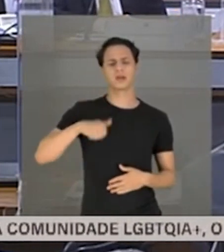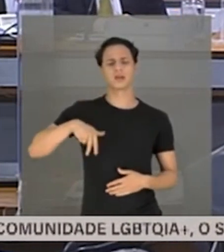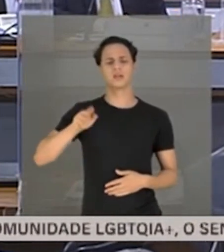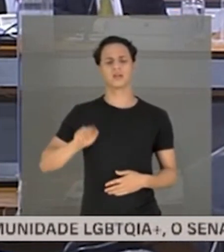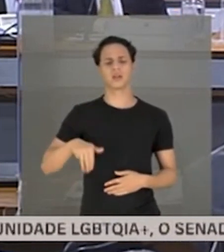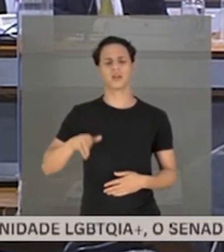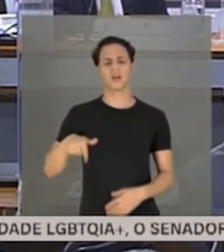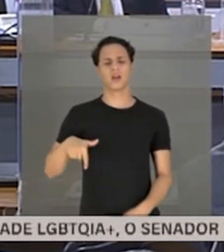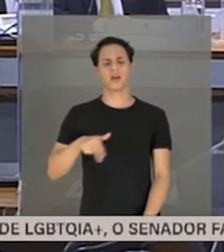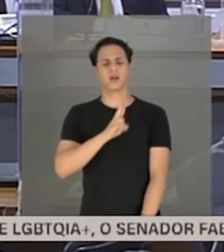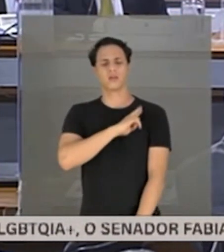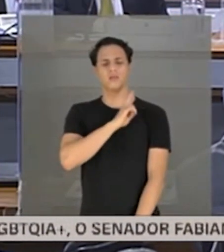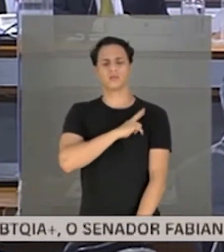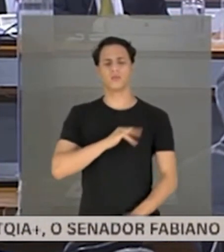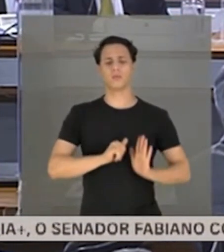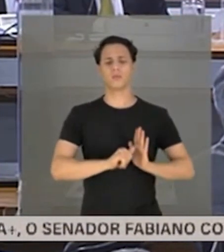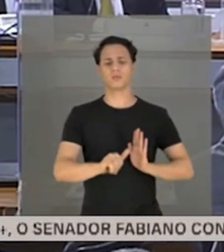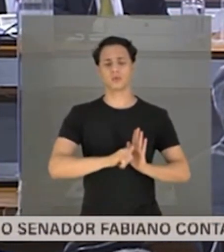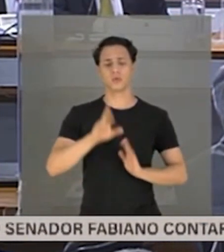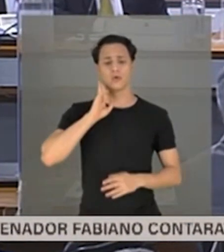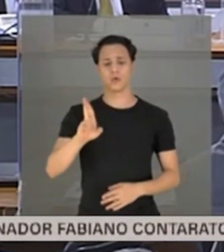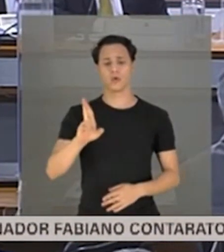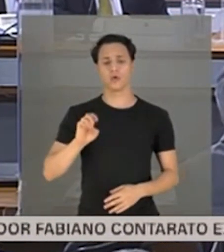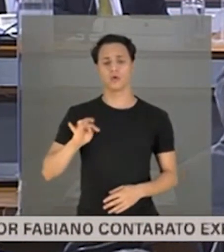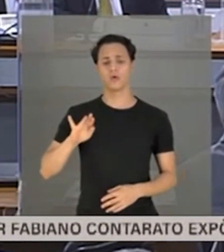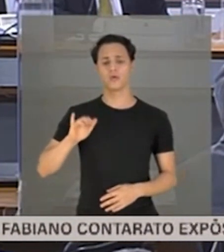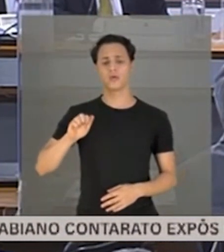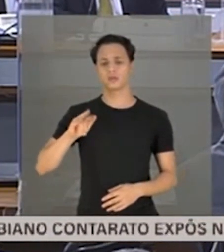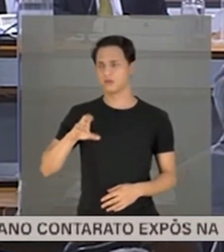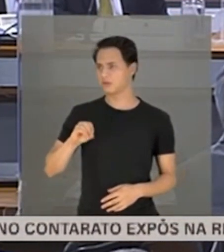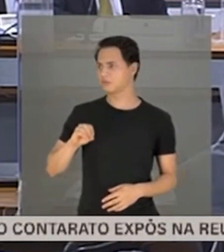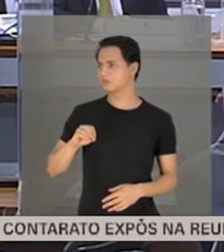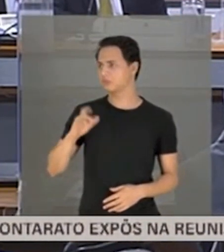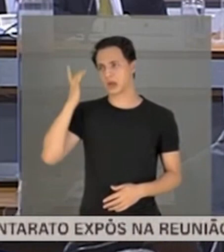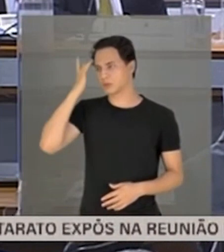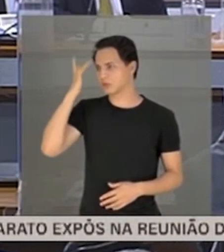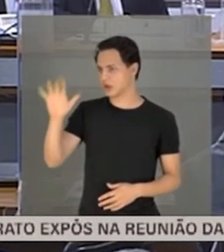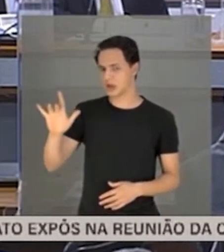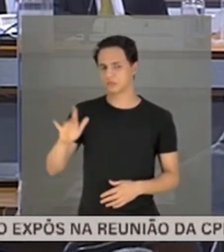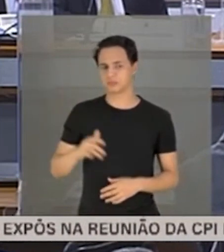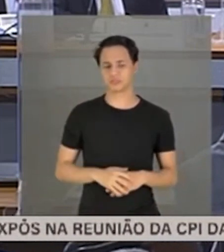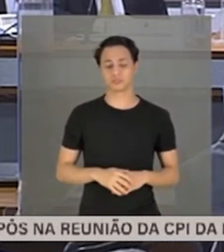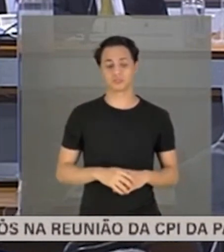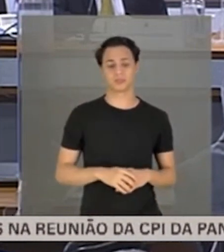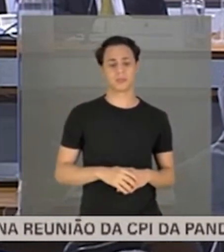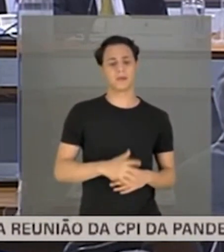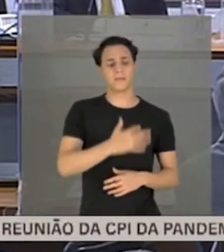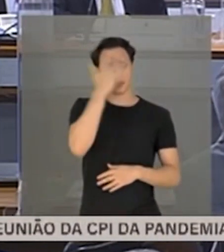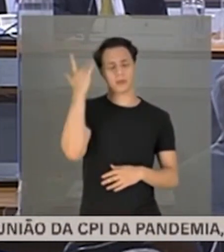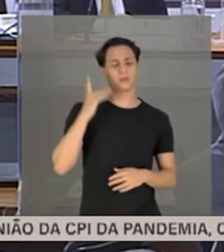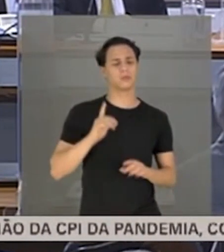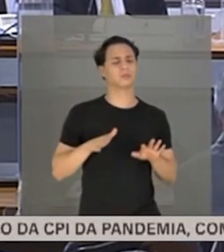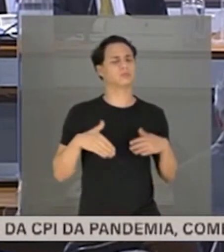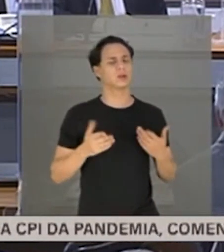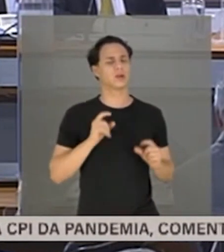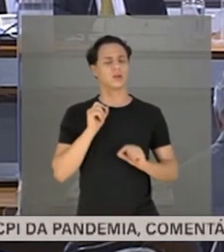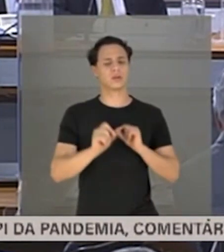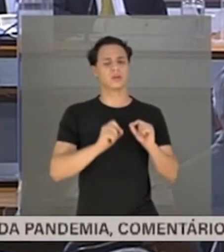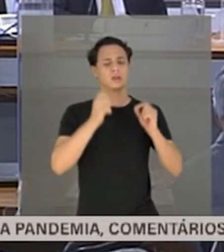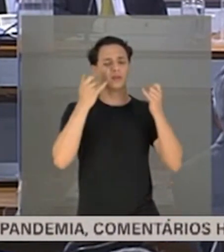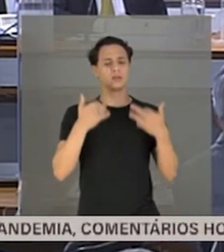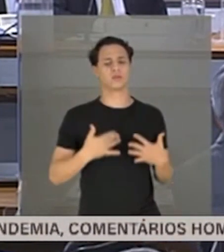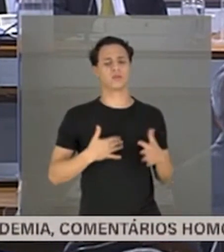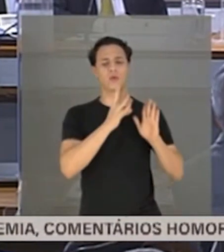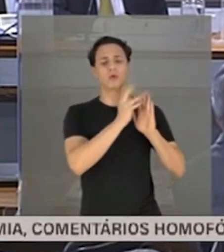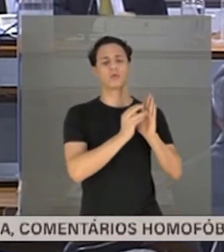essas publicações? O senhor Otávio Facuri? Não sei Não exatamente quem era a sabe. pessoa. Quem definia o conteúdo,